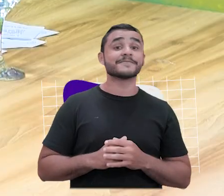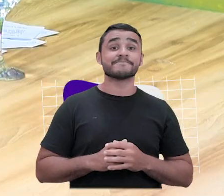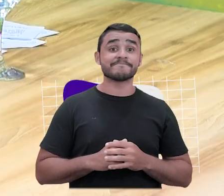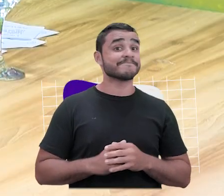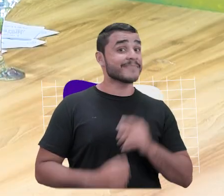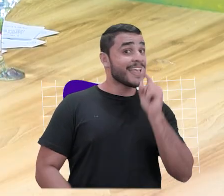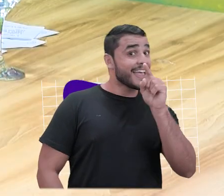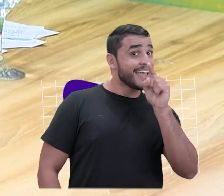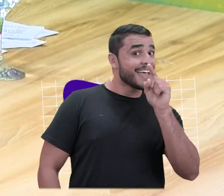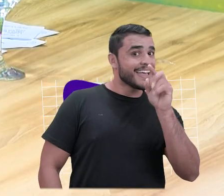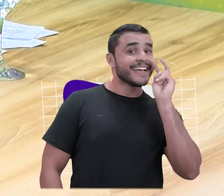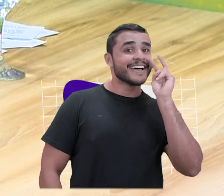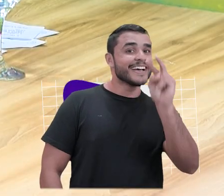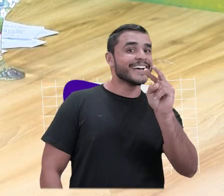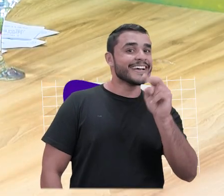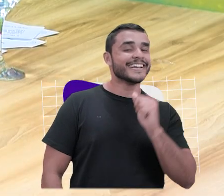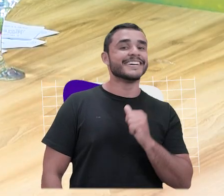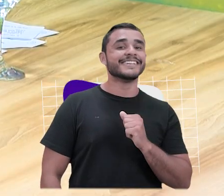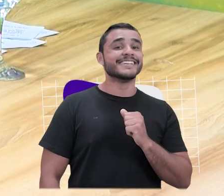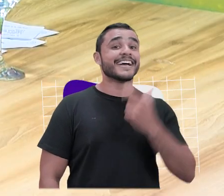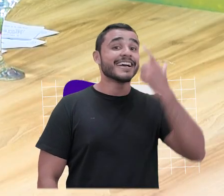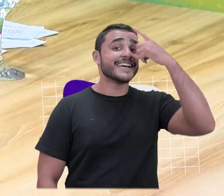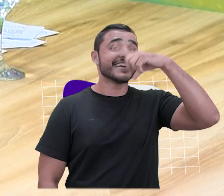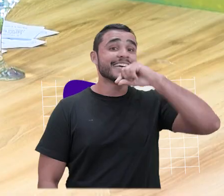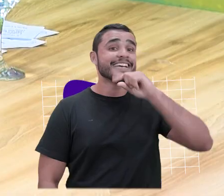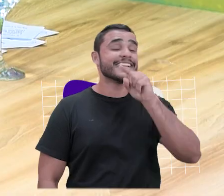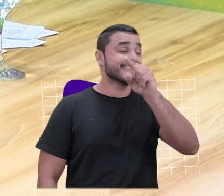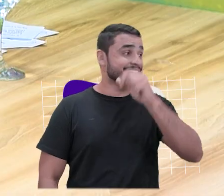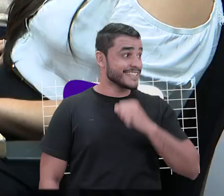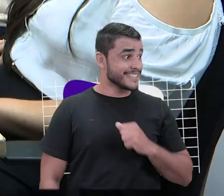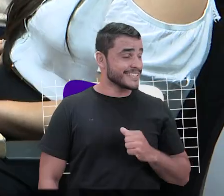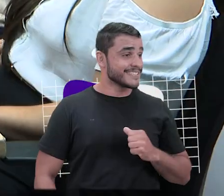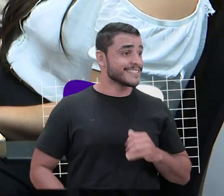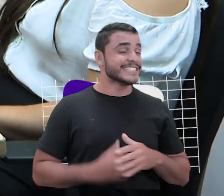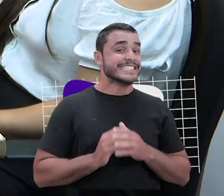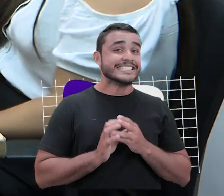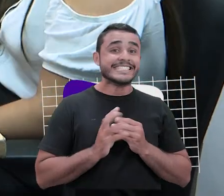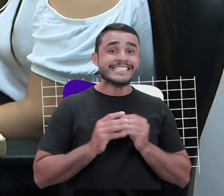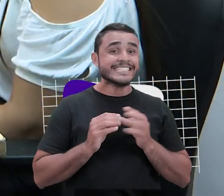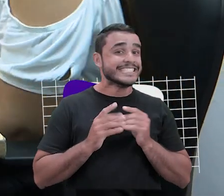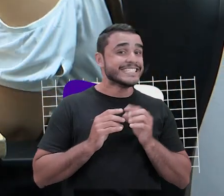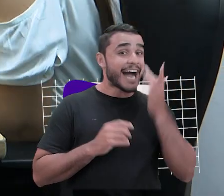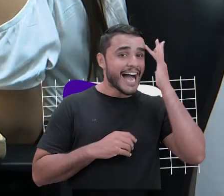Eu nem sabia se eu Não podia dá falar. spoiler. Vai. Corta.